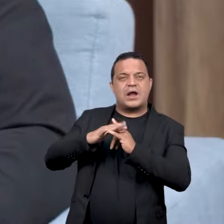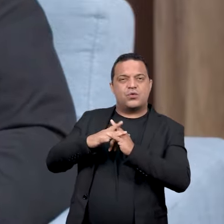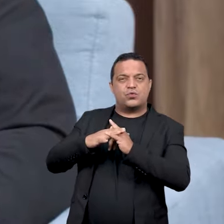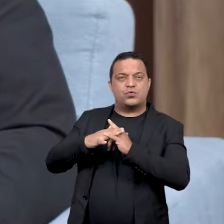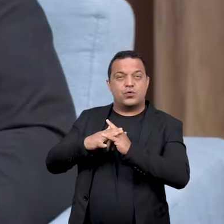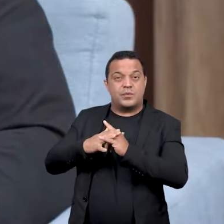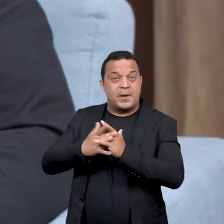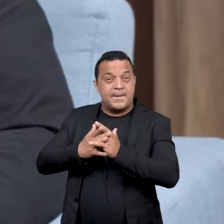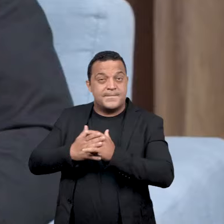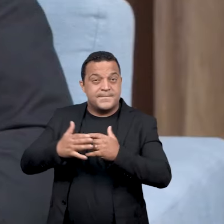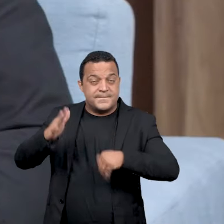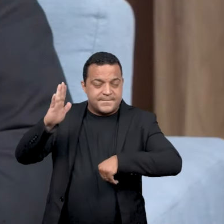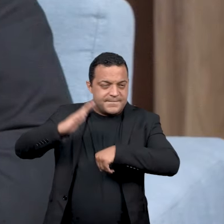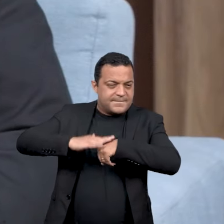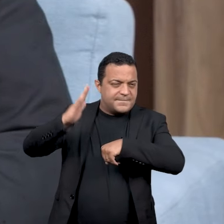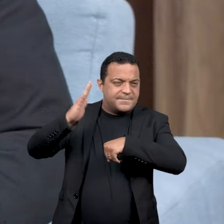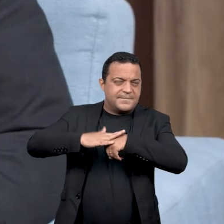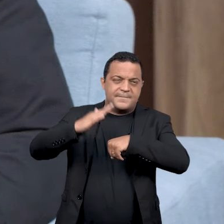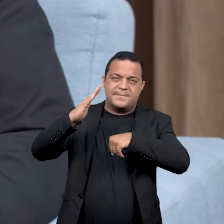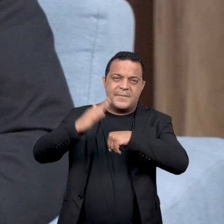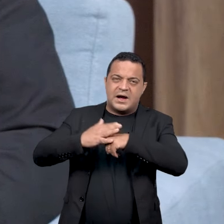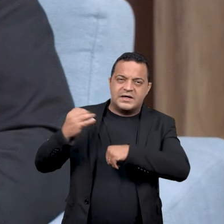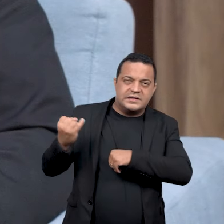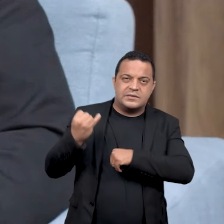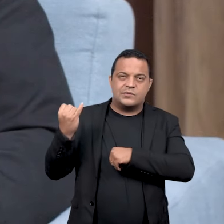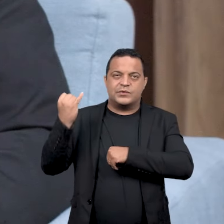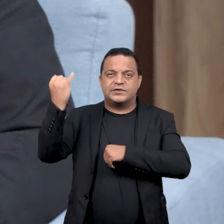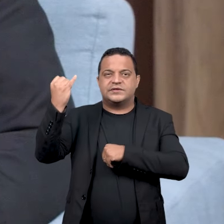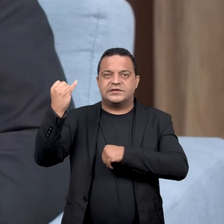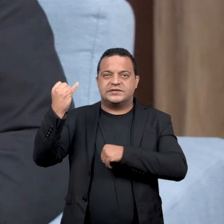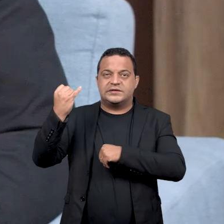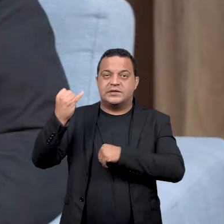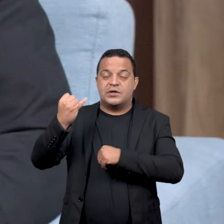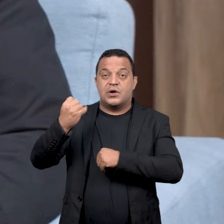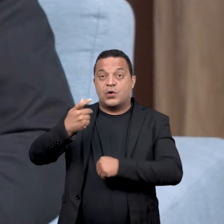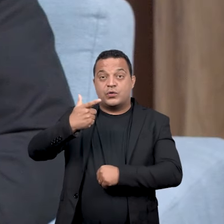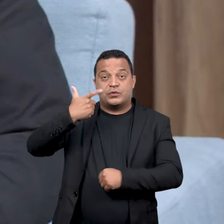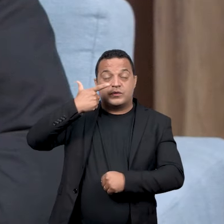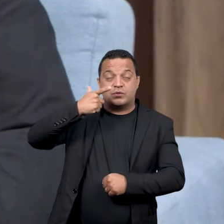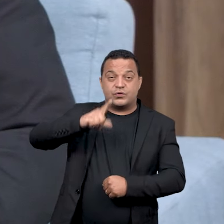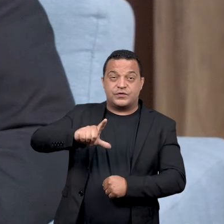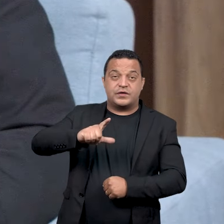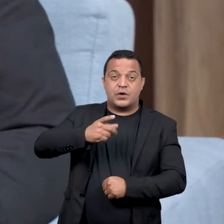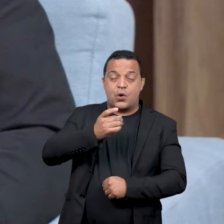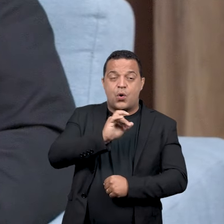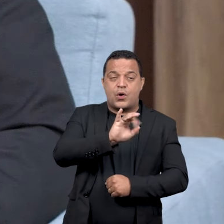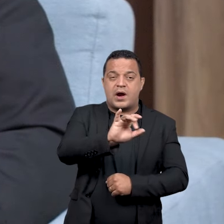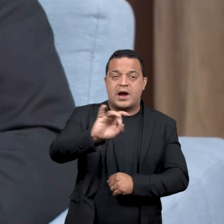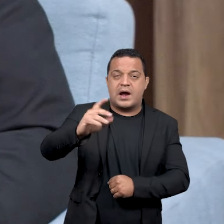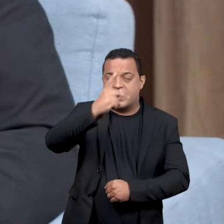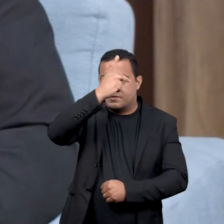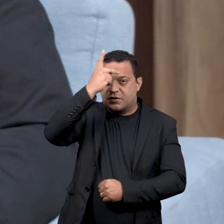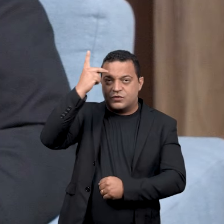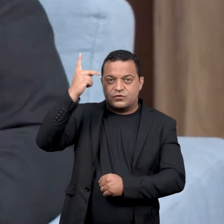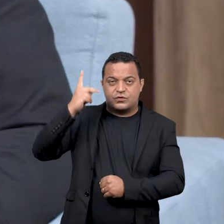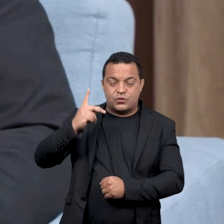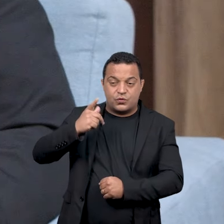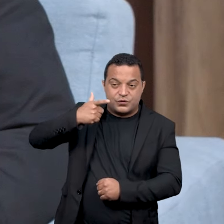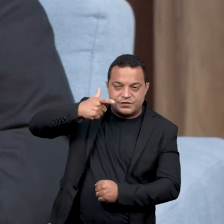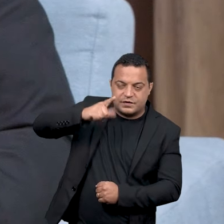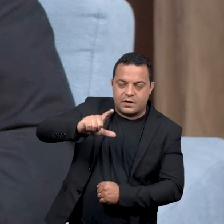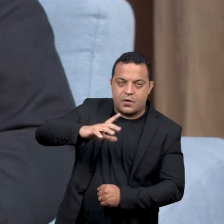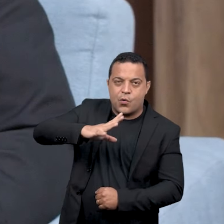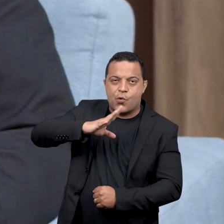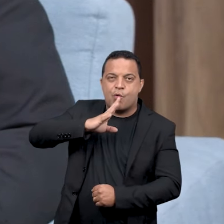mais visibilidade e relevância, fazendo com que outras pessoas, outras famílias venham